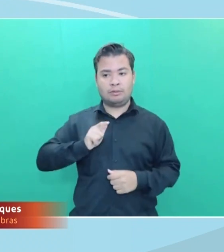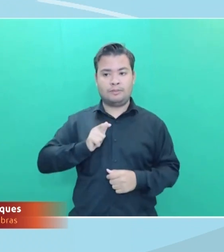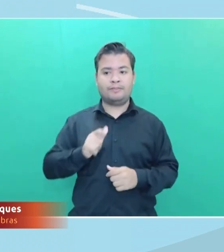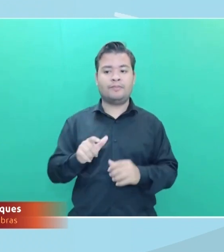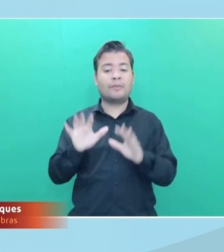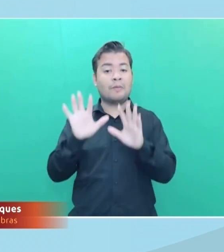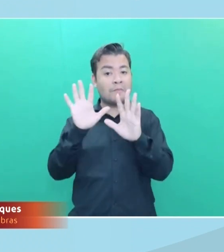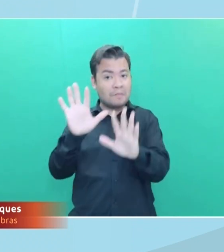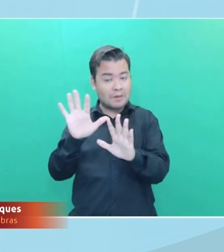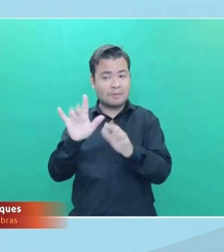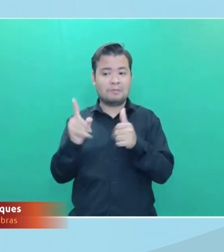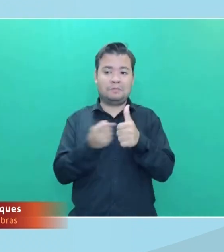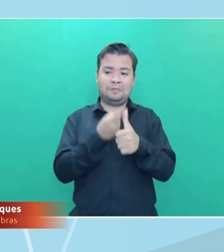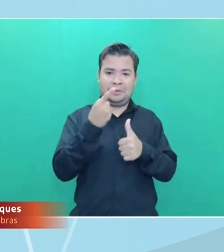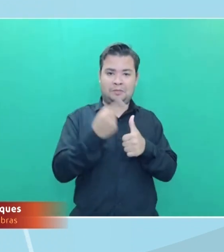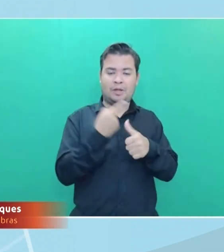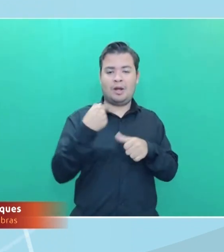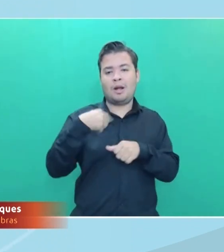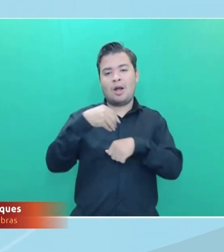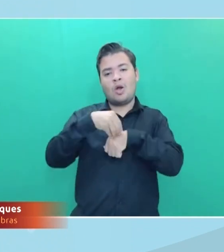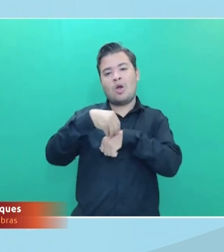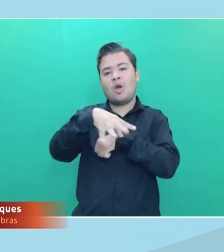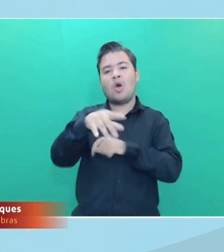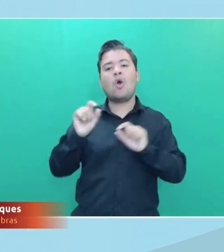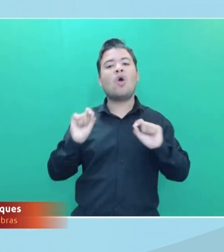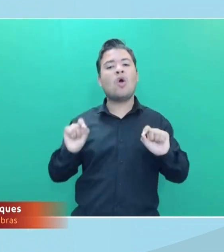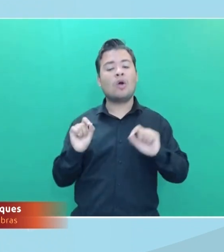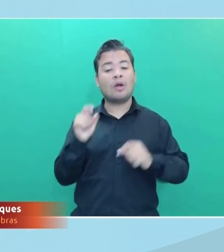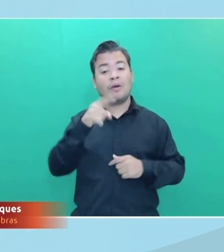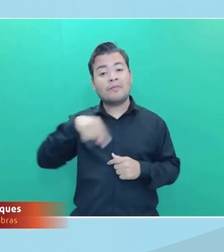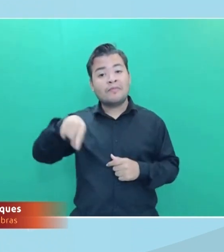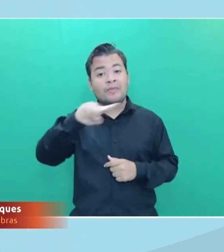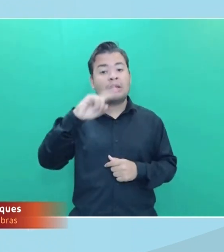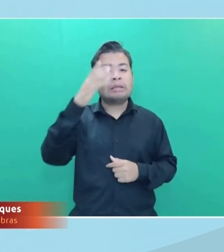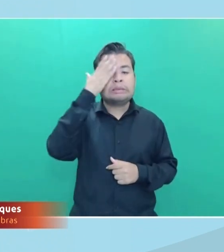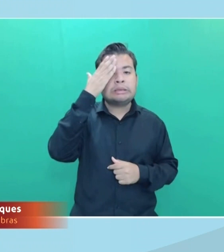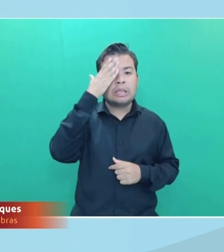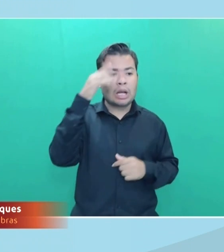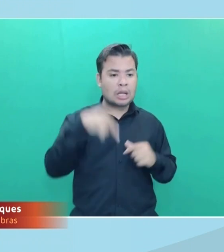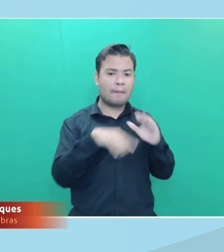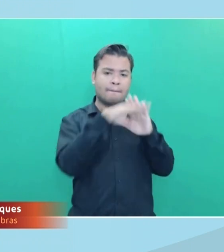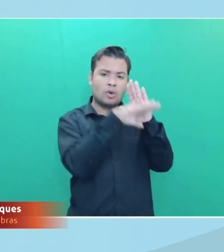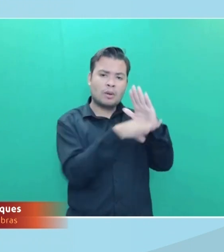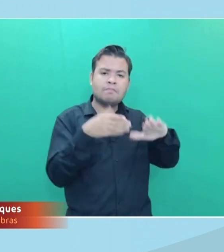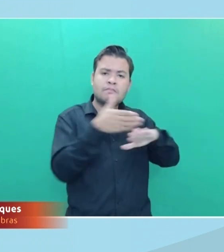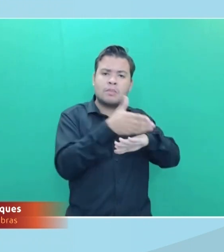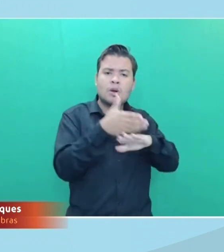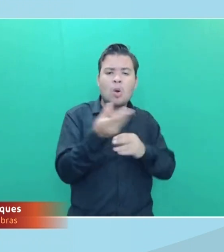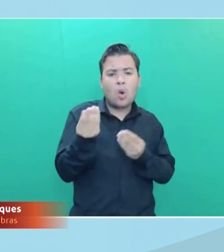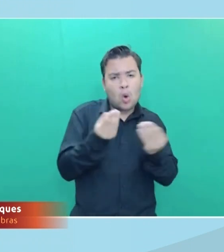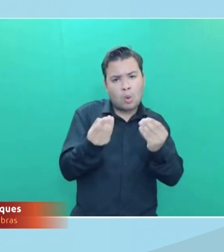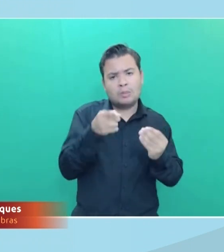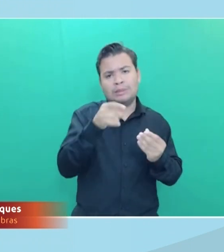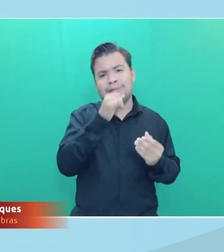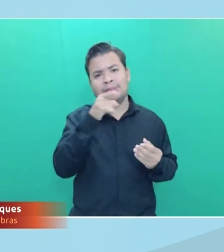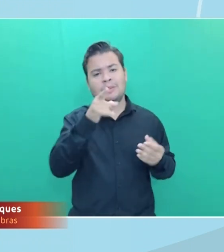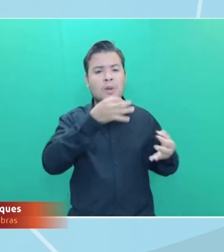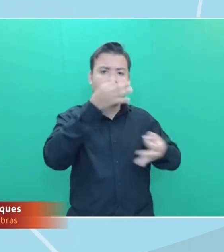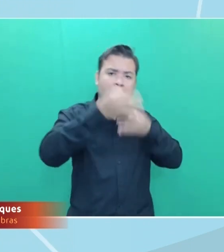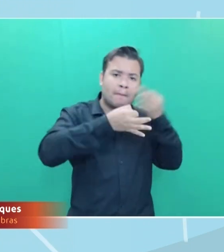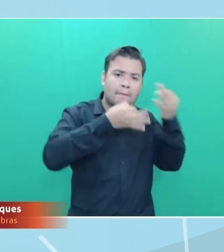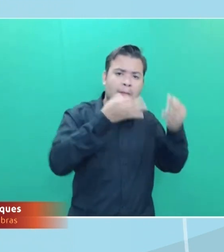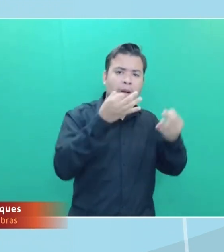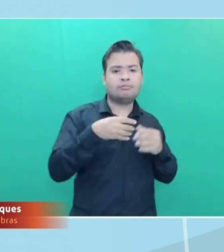antes disso, deixa eu te contar como você pode participar do nosso programa, mandando as suas sugestões, dicas, críticas